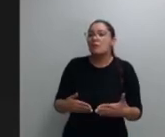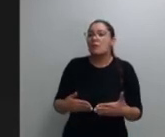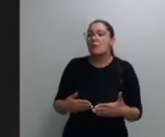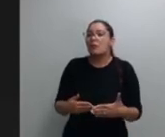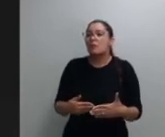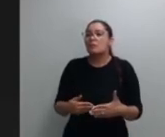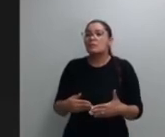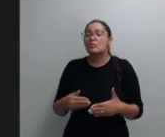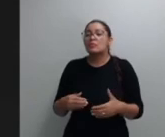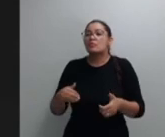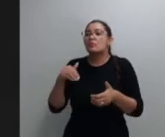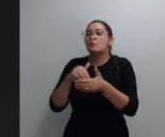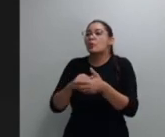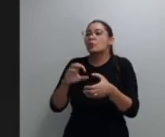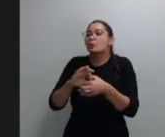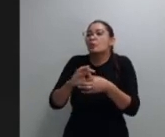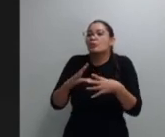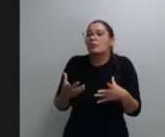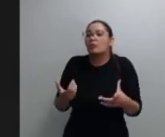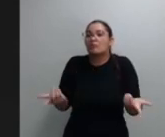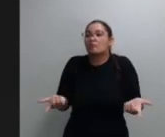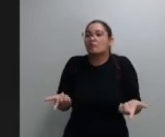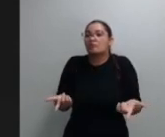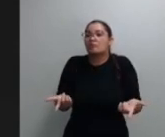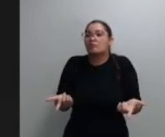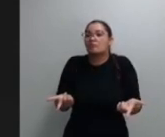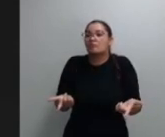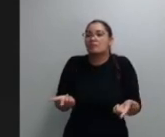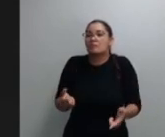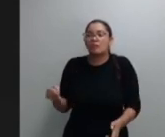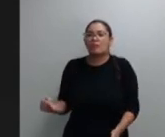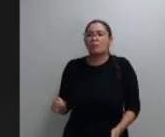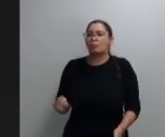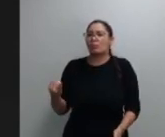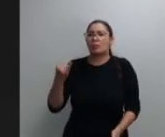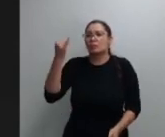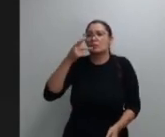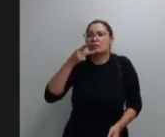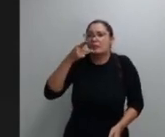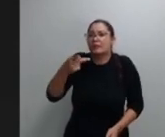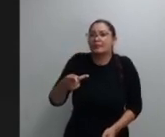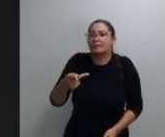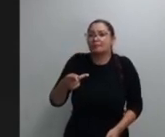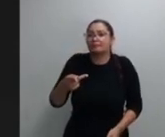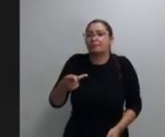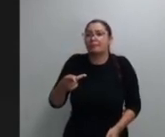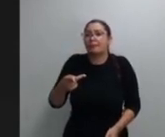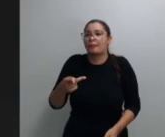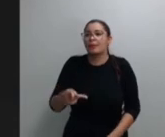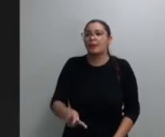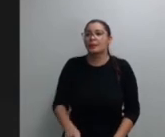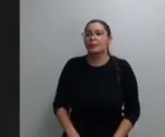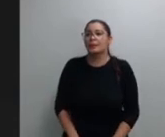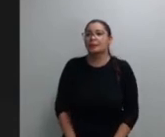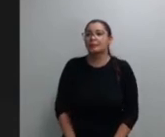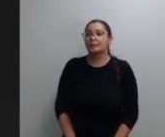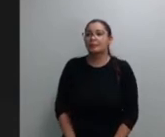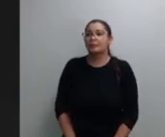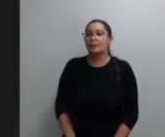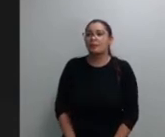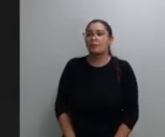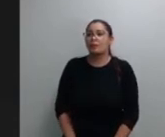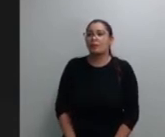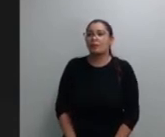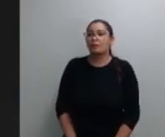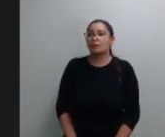capitalistas coisa deverasmente importante de se dizer mas absolutamente impraticável de se encontrar porque